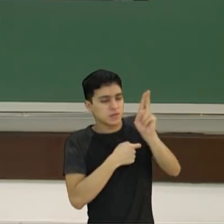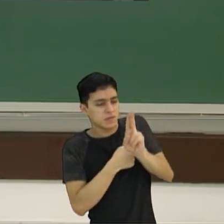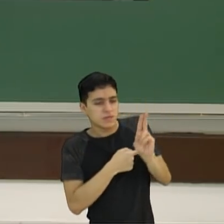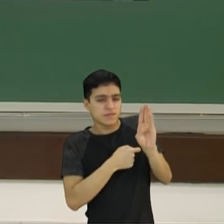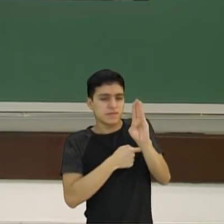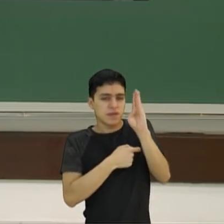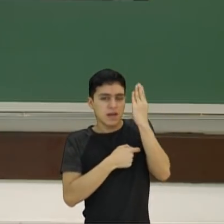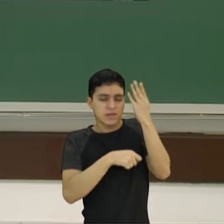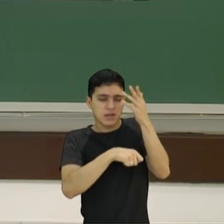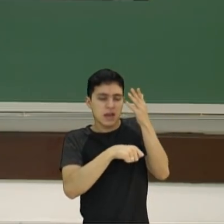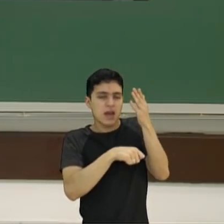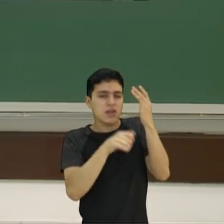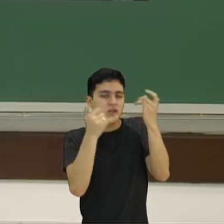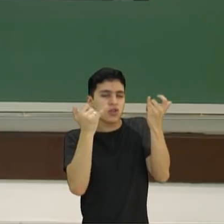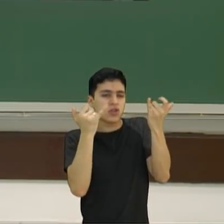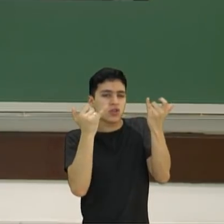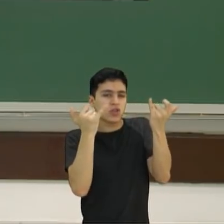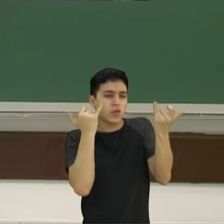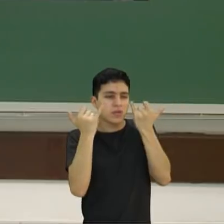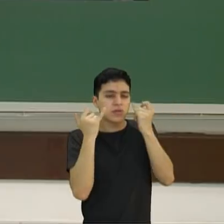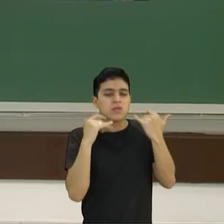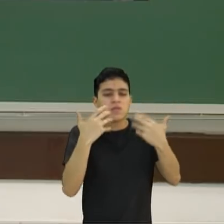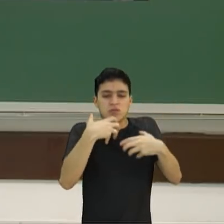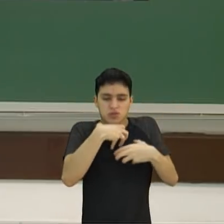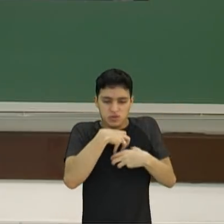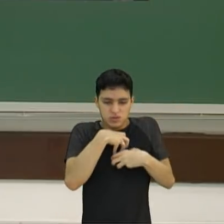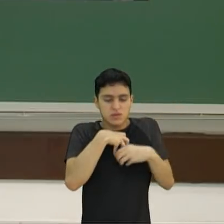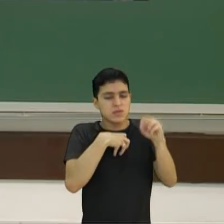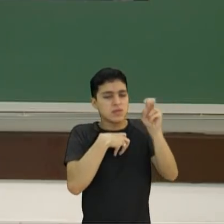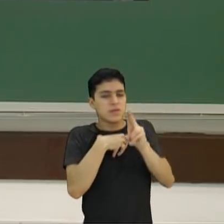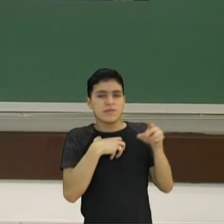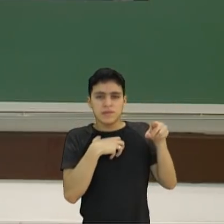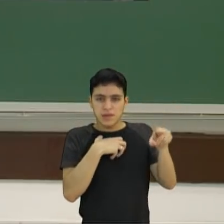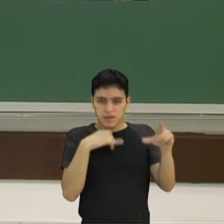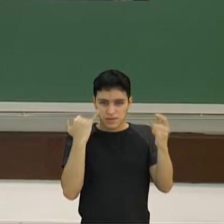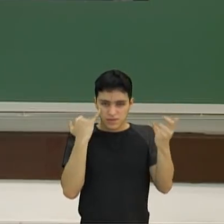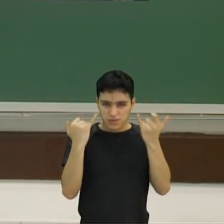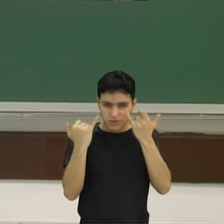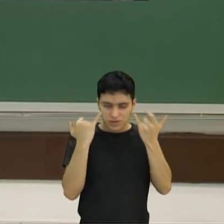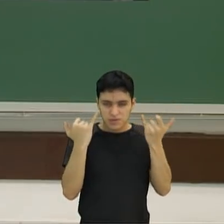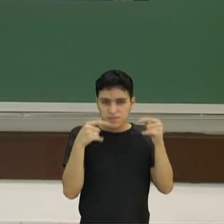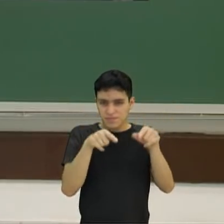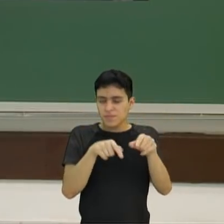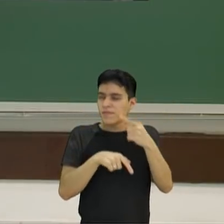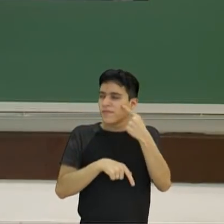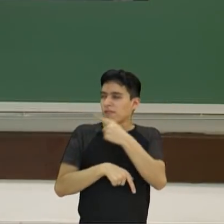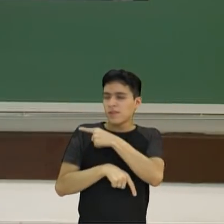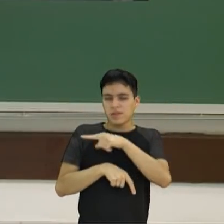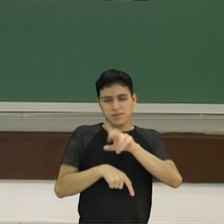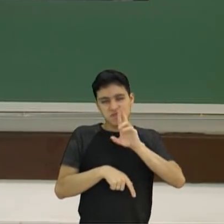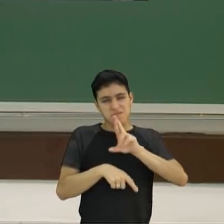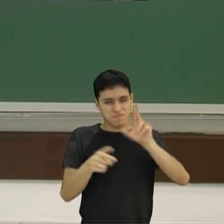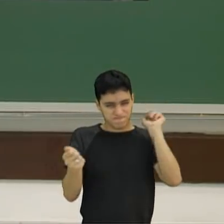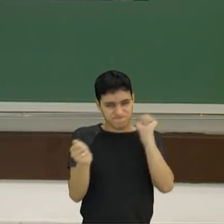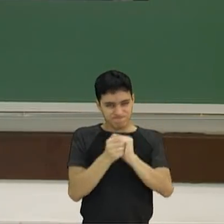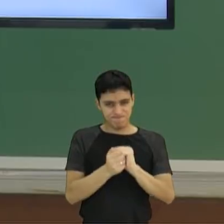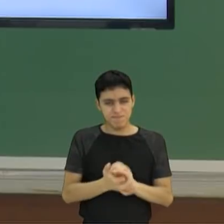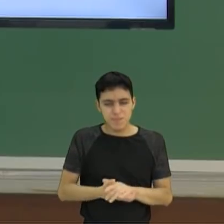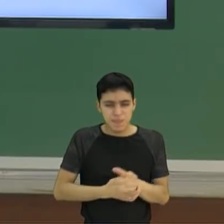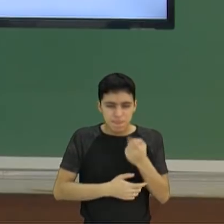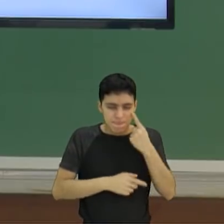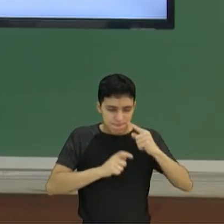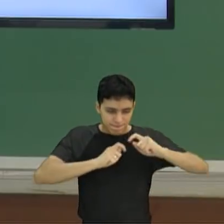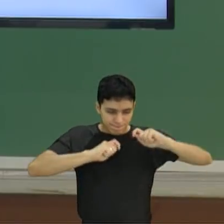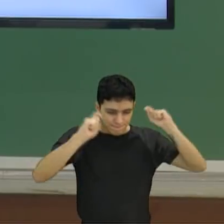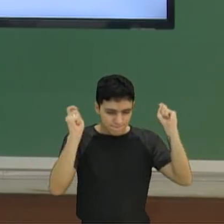notícias falsas e de que forma ele faz uso dessas notícias? Responda comigo. Então, veja a nossa